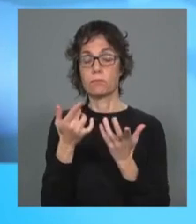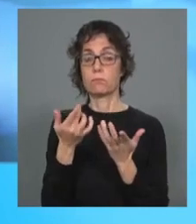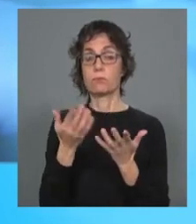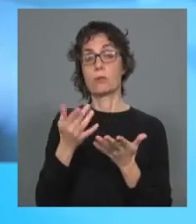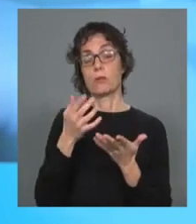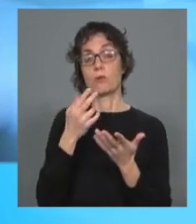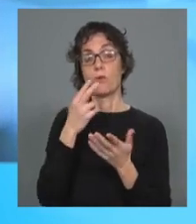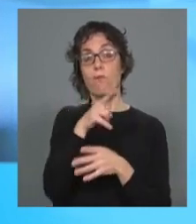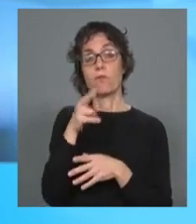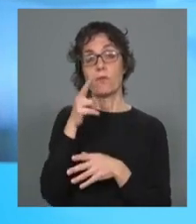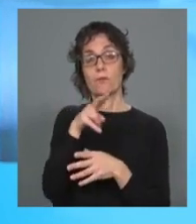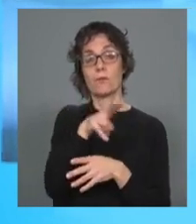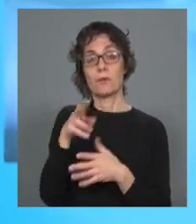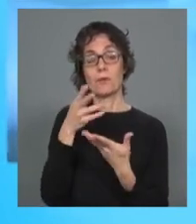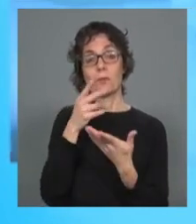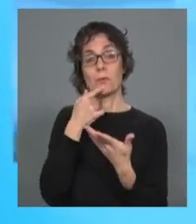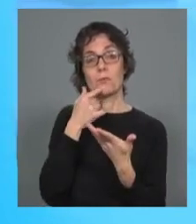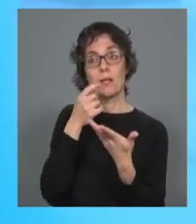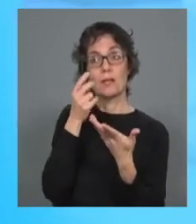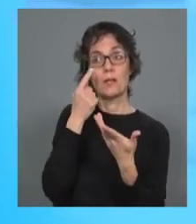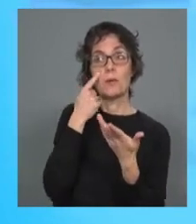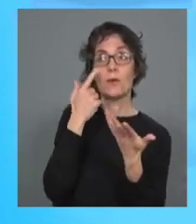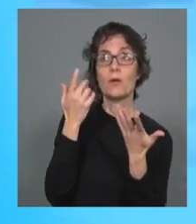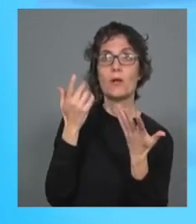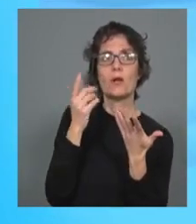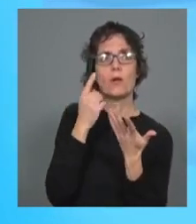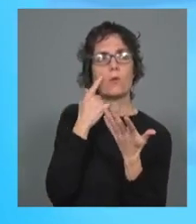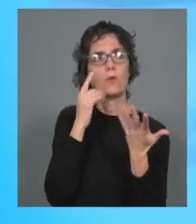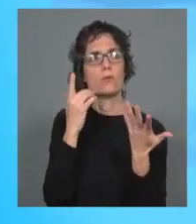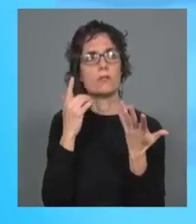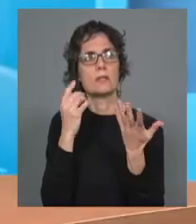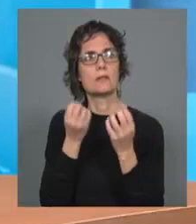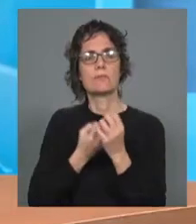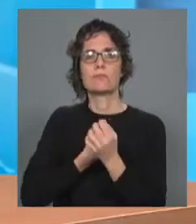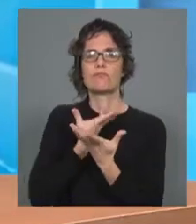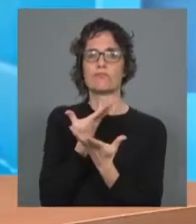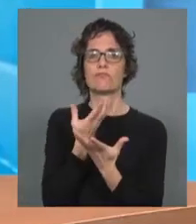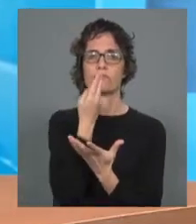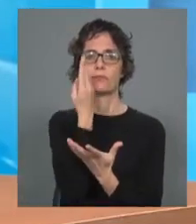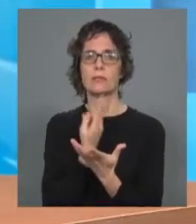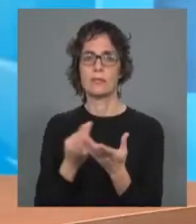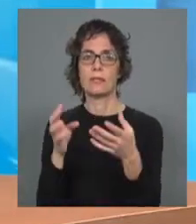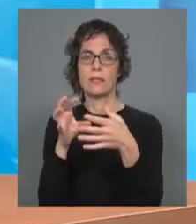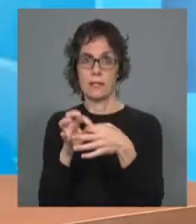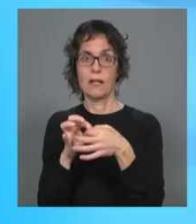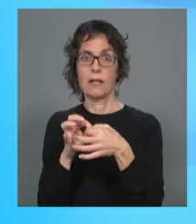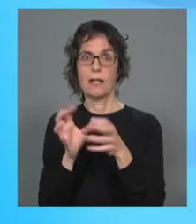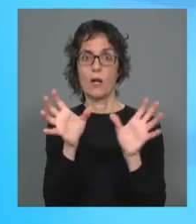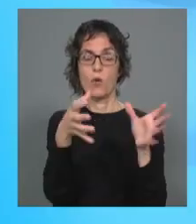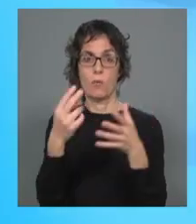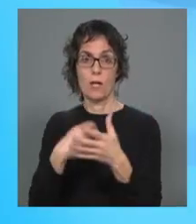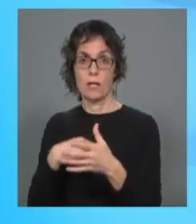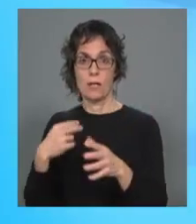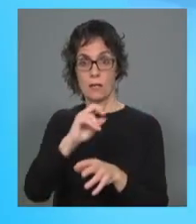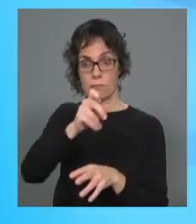é também olhar a expressão artística patente e que resulta e que provém de tantas comunidades cristãs